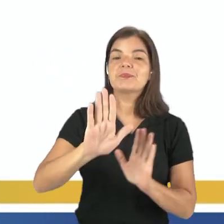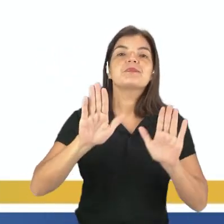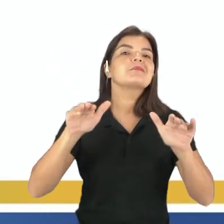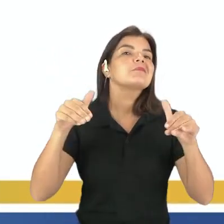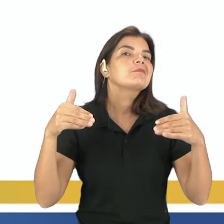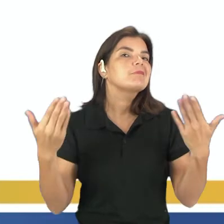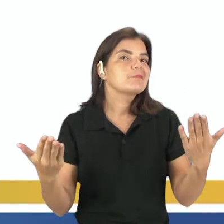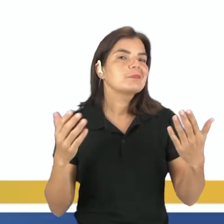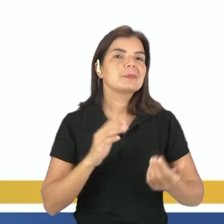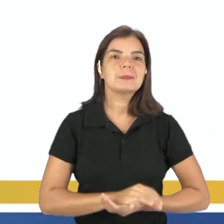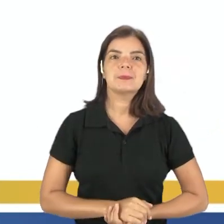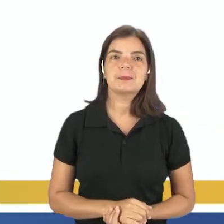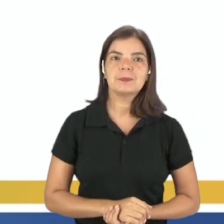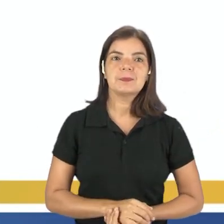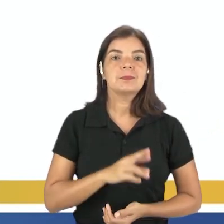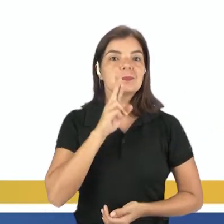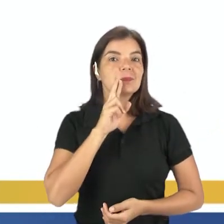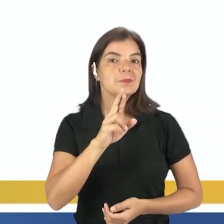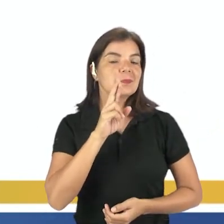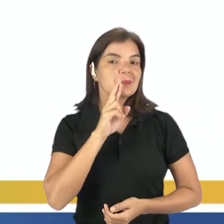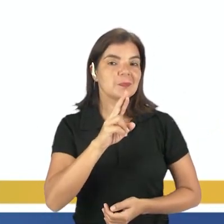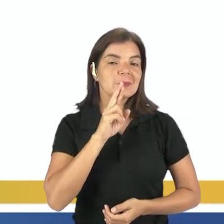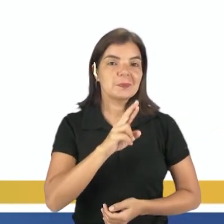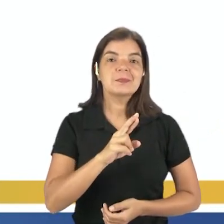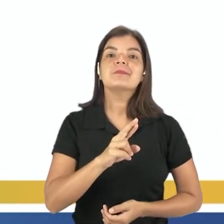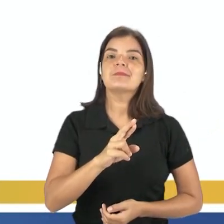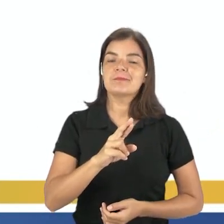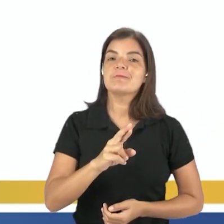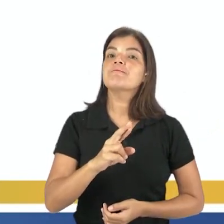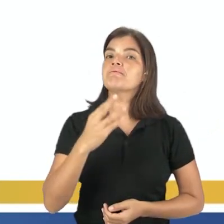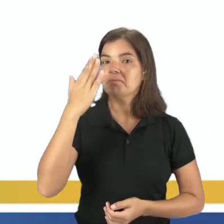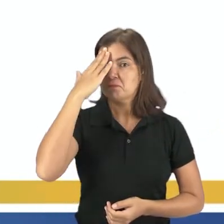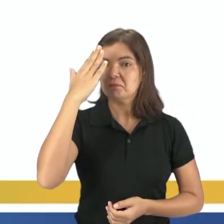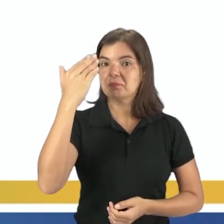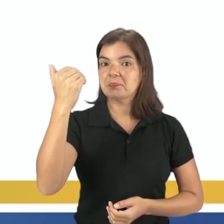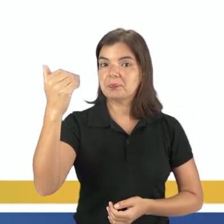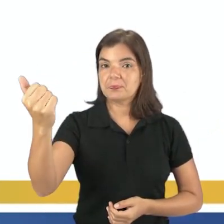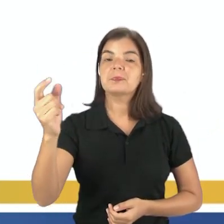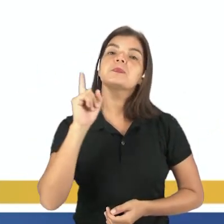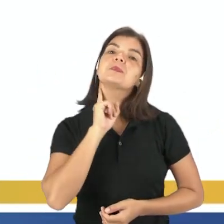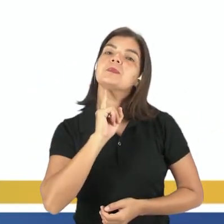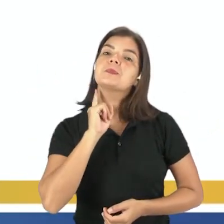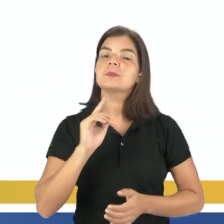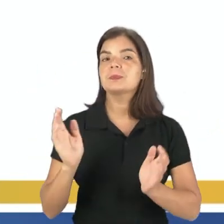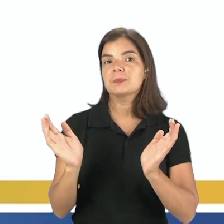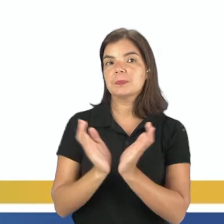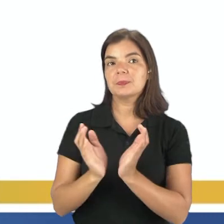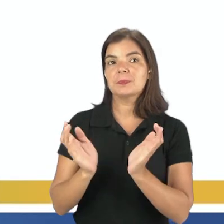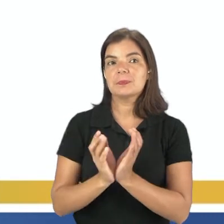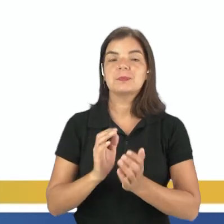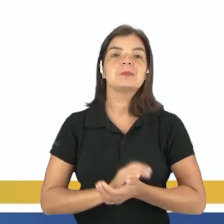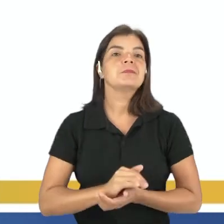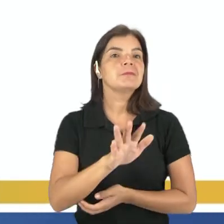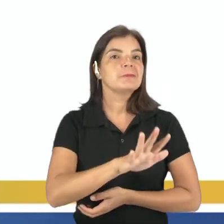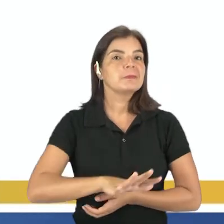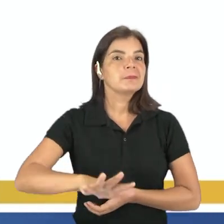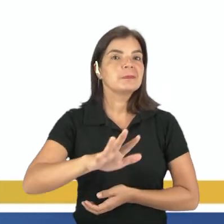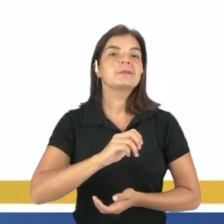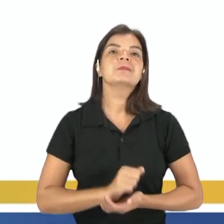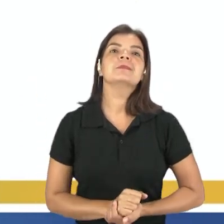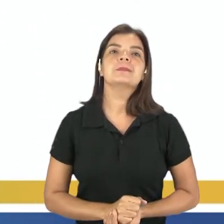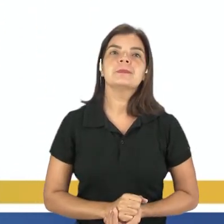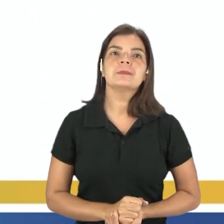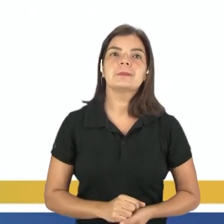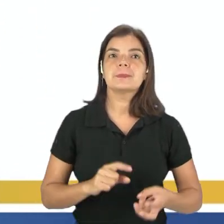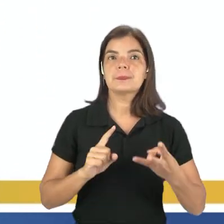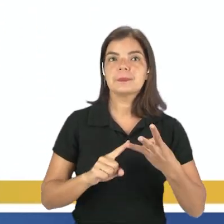auge da história? Acertou quem disse que é Tião se tornar titular do time do Flamengo e se tornar ídolo nacional. Vamos